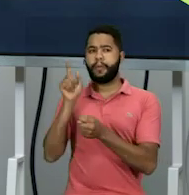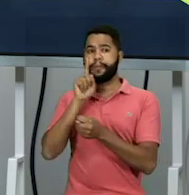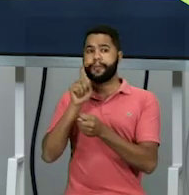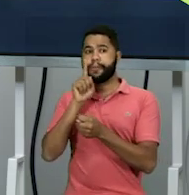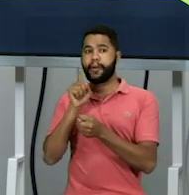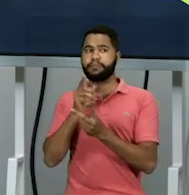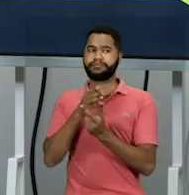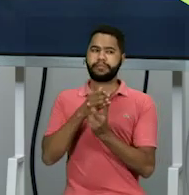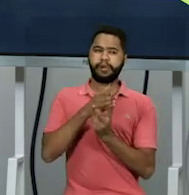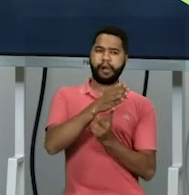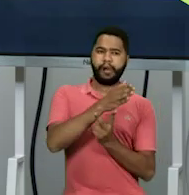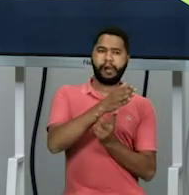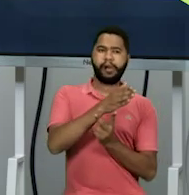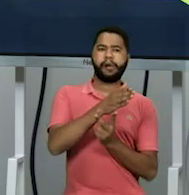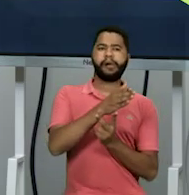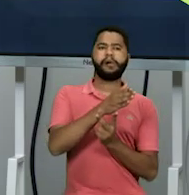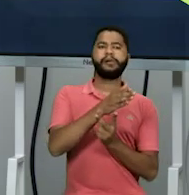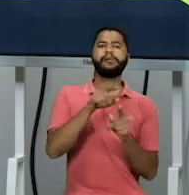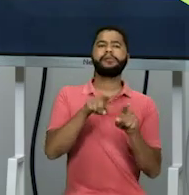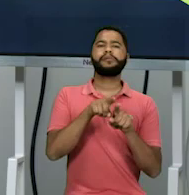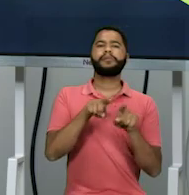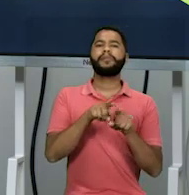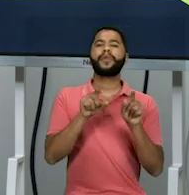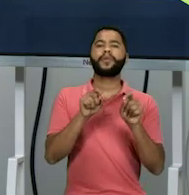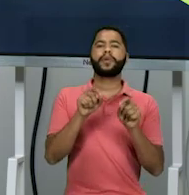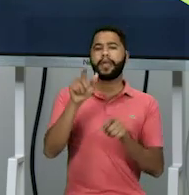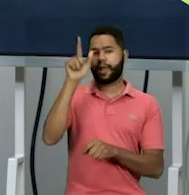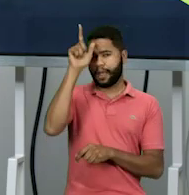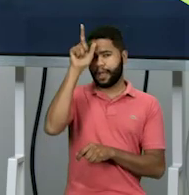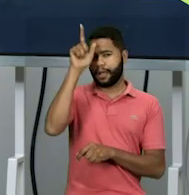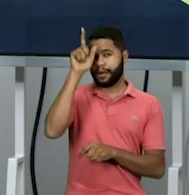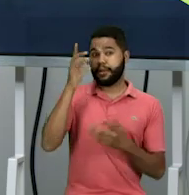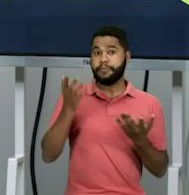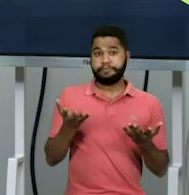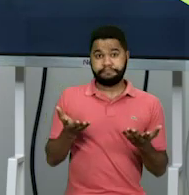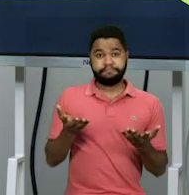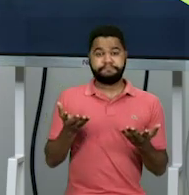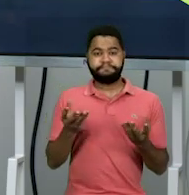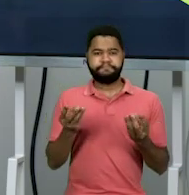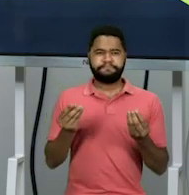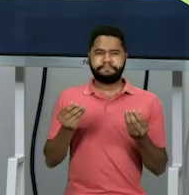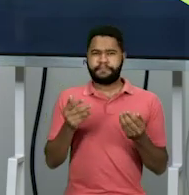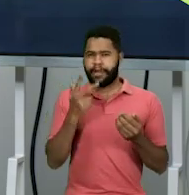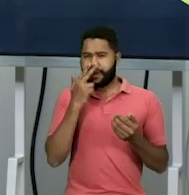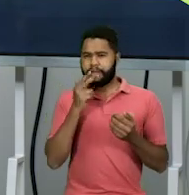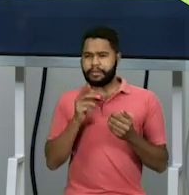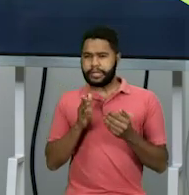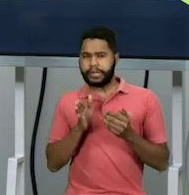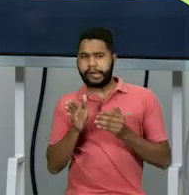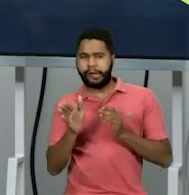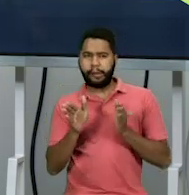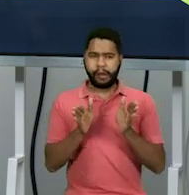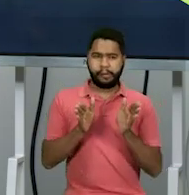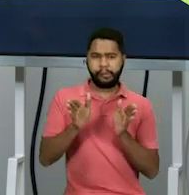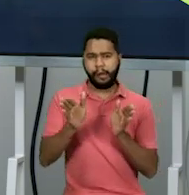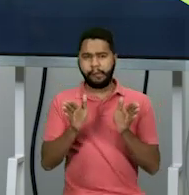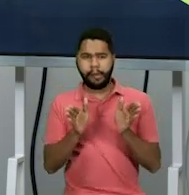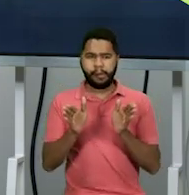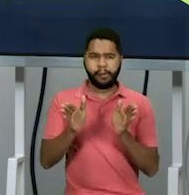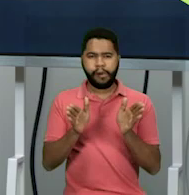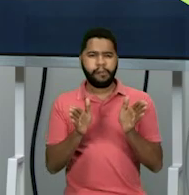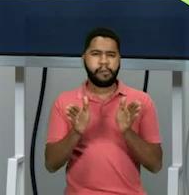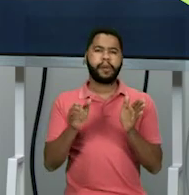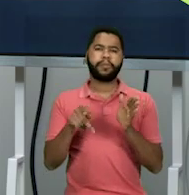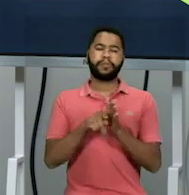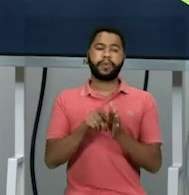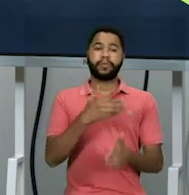Unidos, mas, ao mesmo tempo, também com a Alemanha, né? Então, é um posicionamento durante bastante tempo do